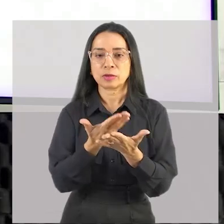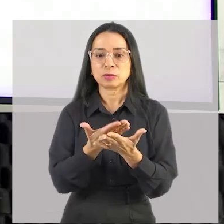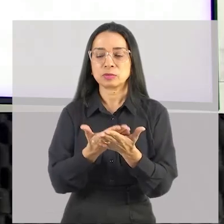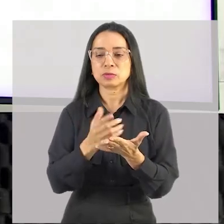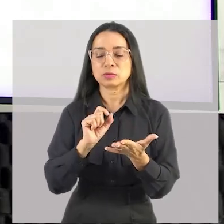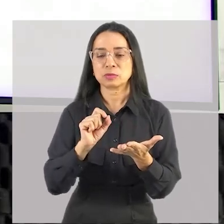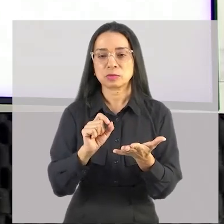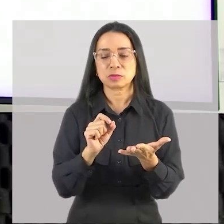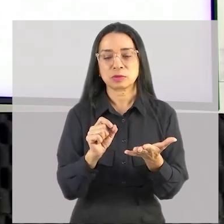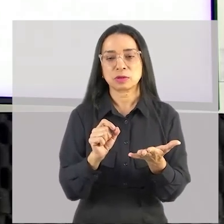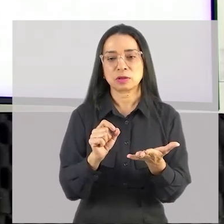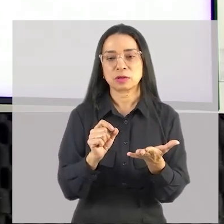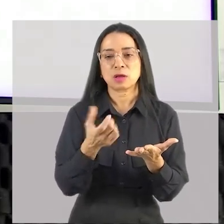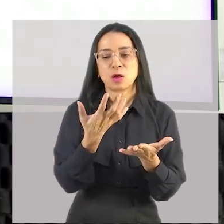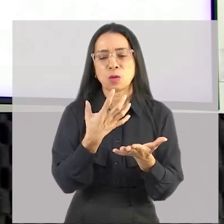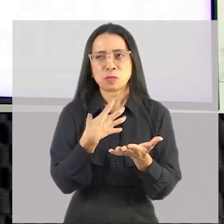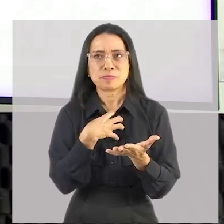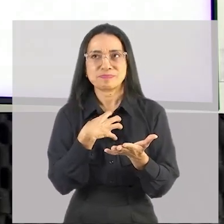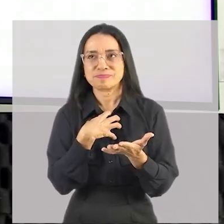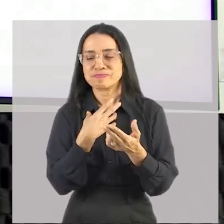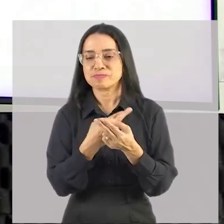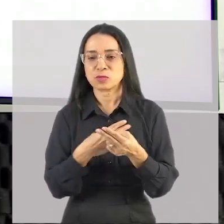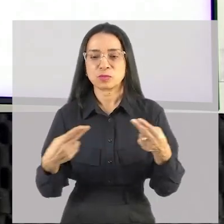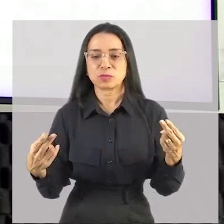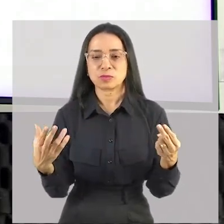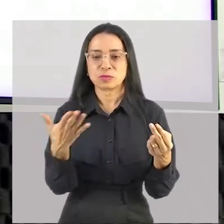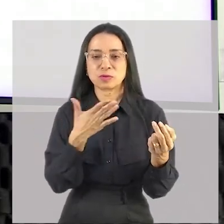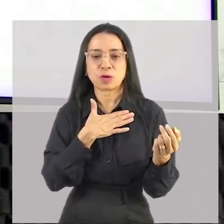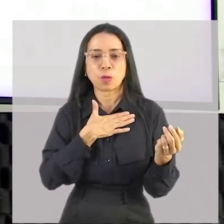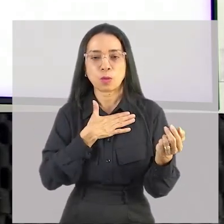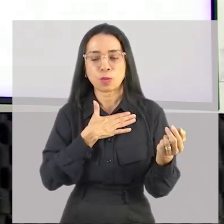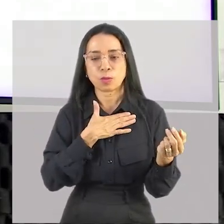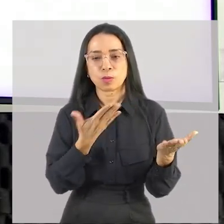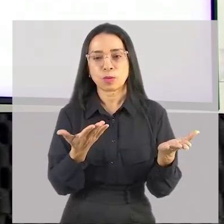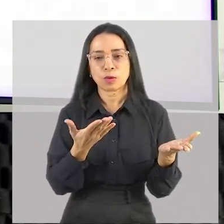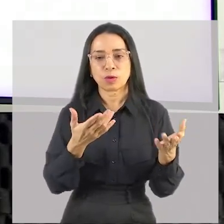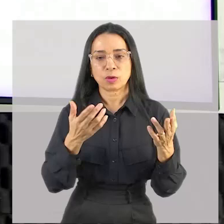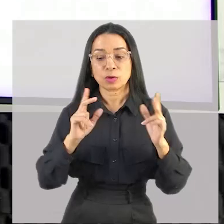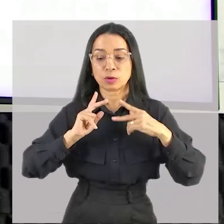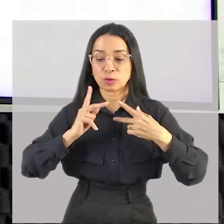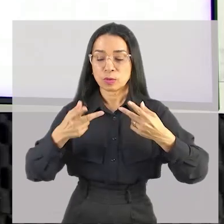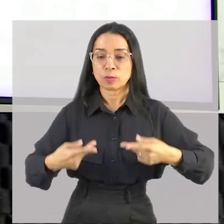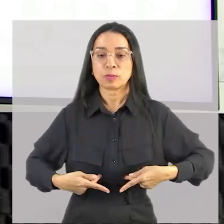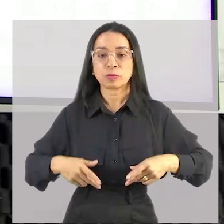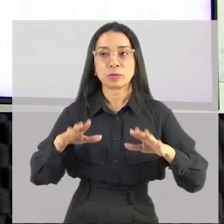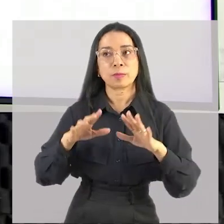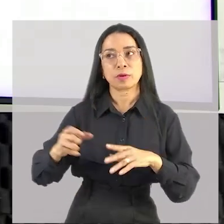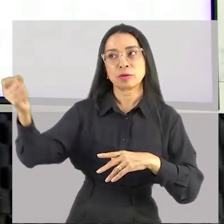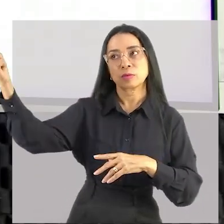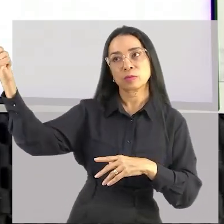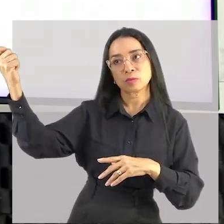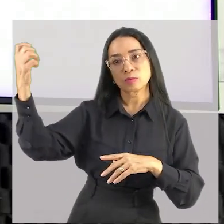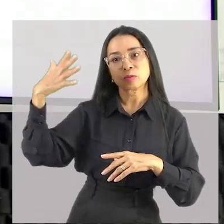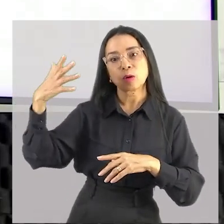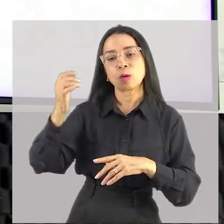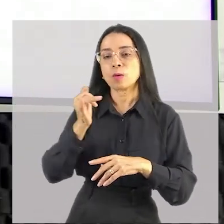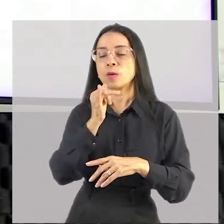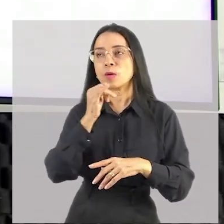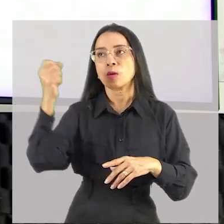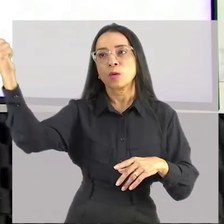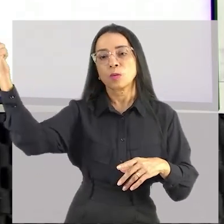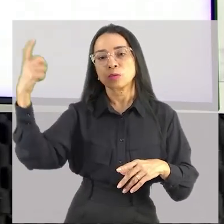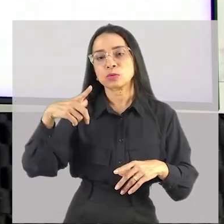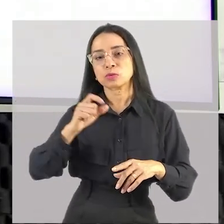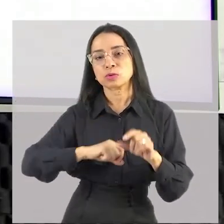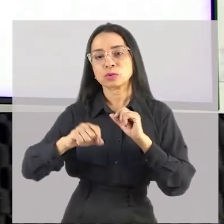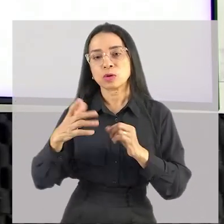Eu sinto alguma coisa, eu gosto de alguma coisa, eu sou ser humano. Mas o sol, por exemplo, o sol vê se